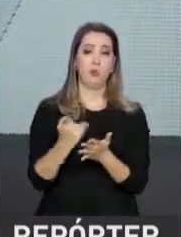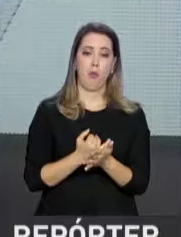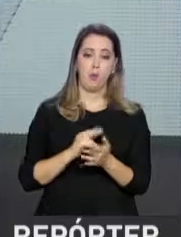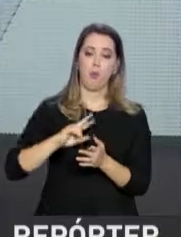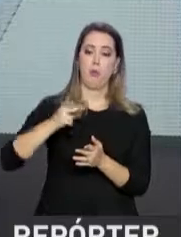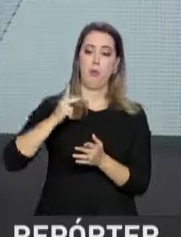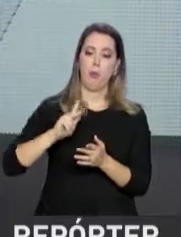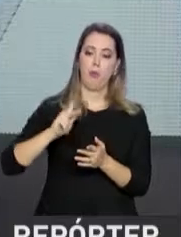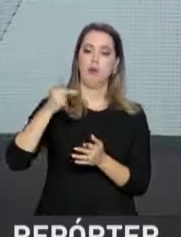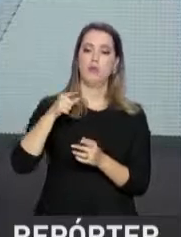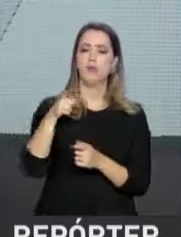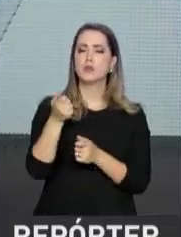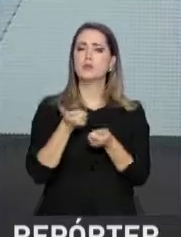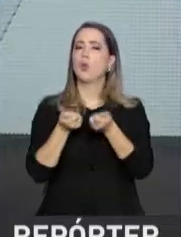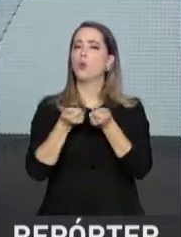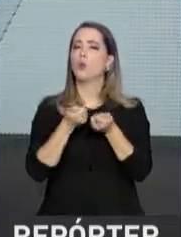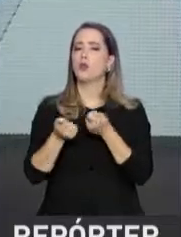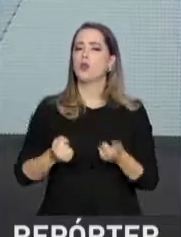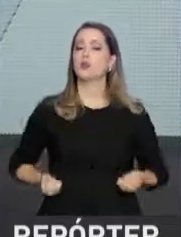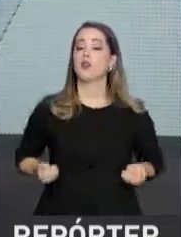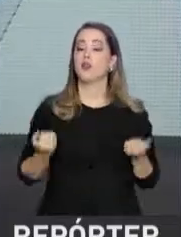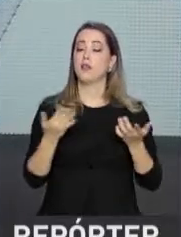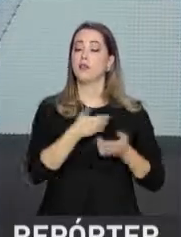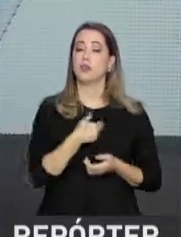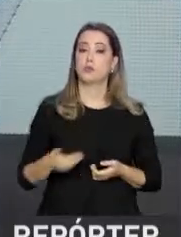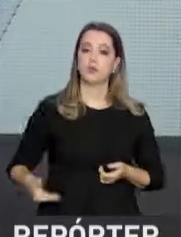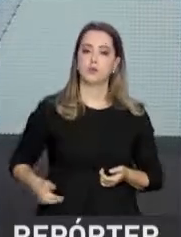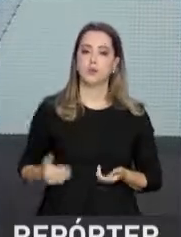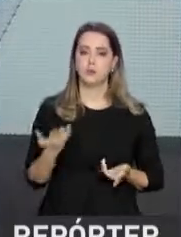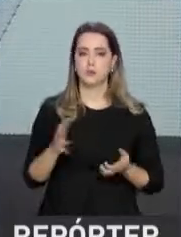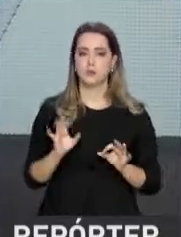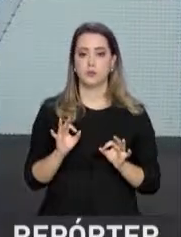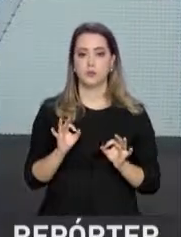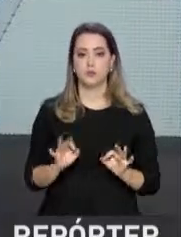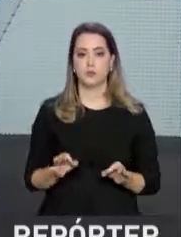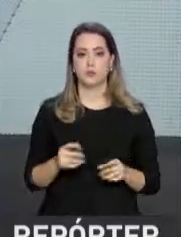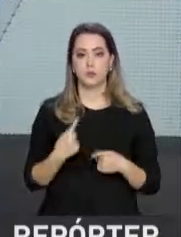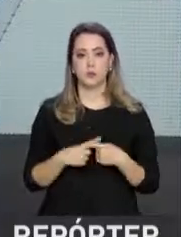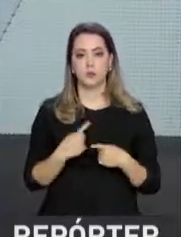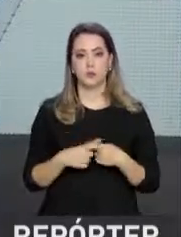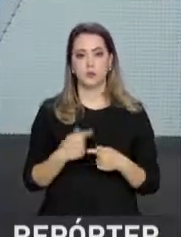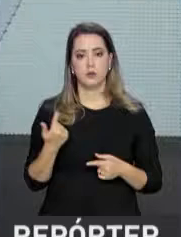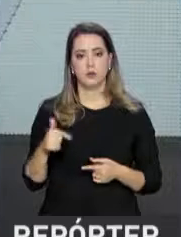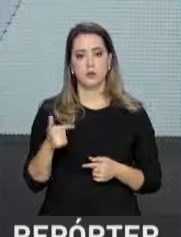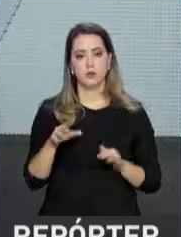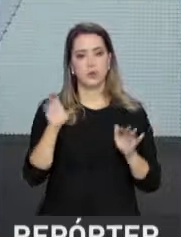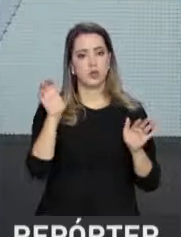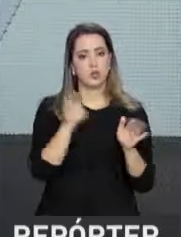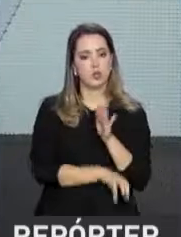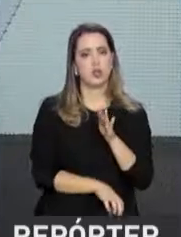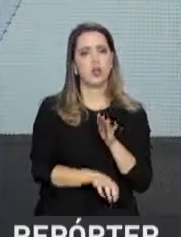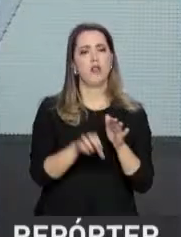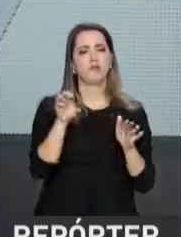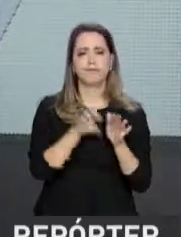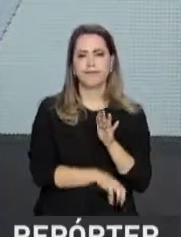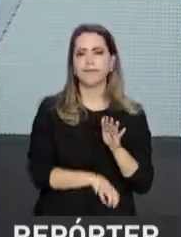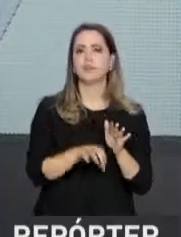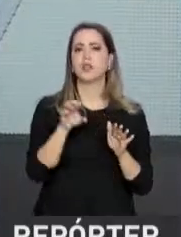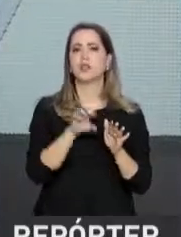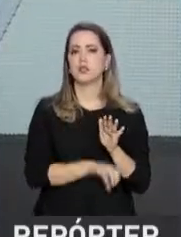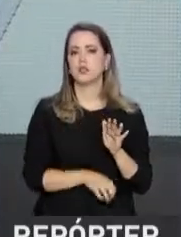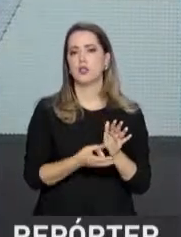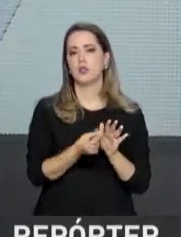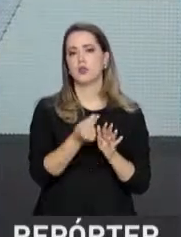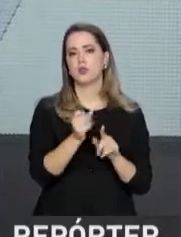o senhor optou por controlar as despesas do estado exatamente para não retirar mais e mais e mais recursos